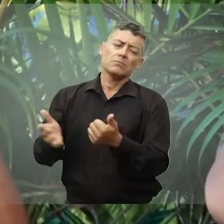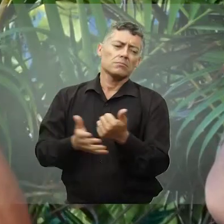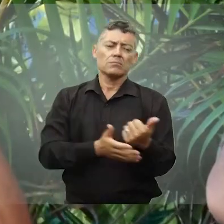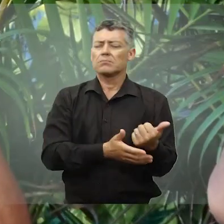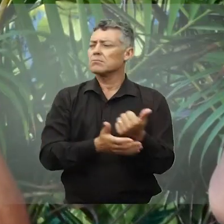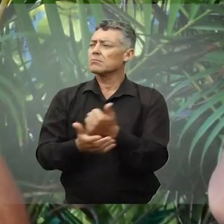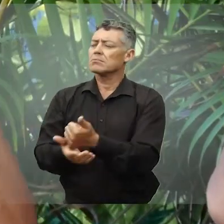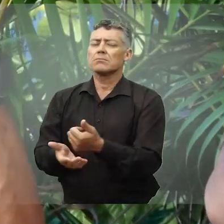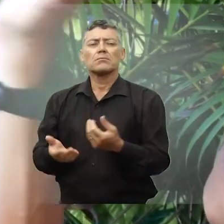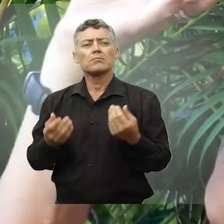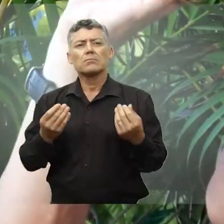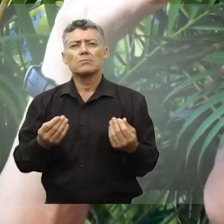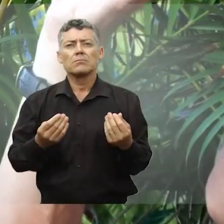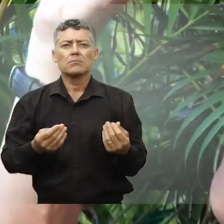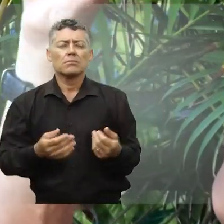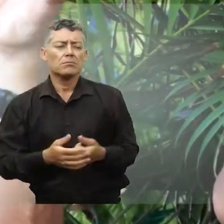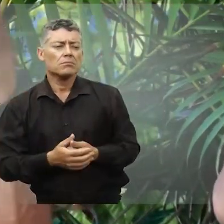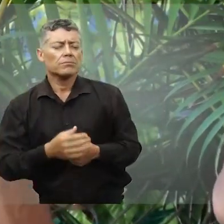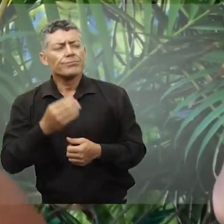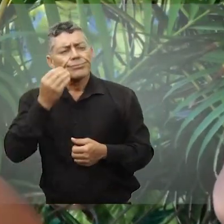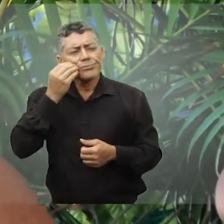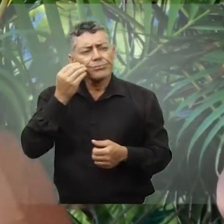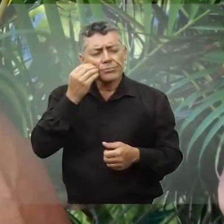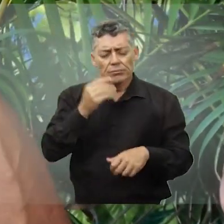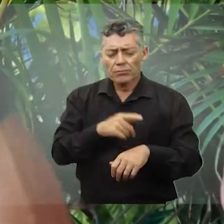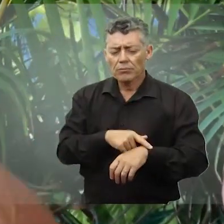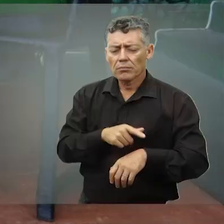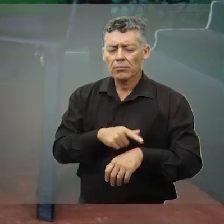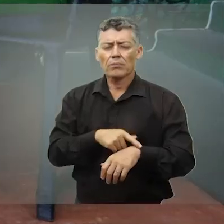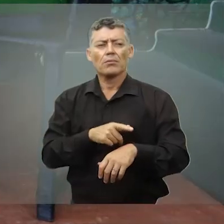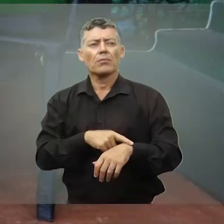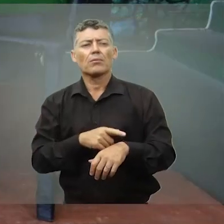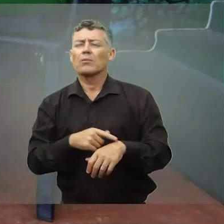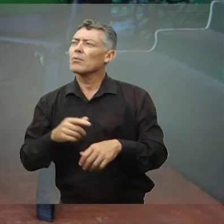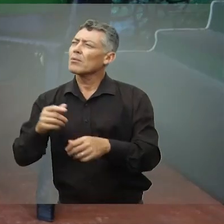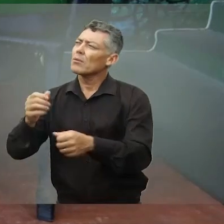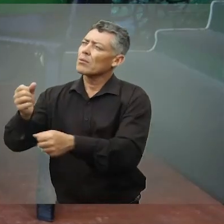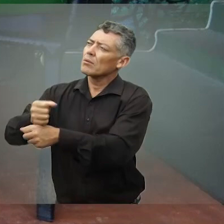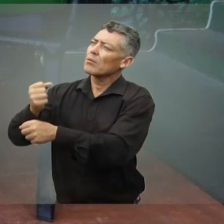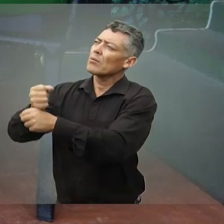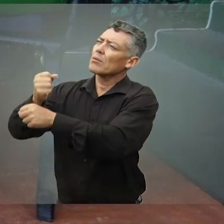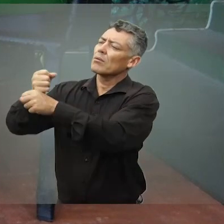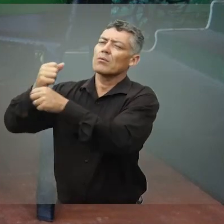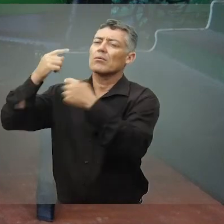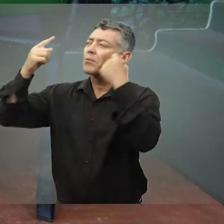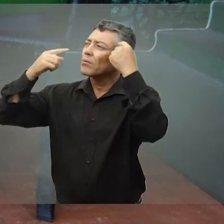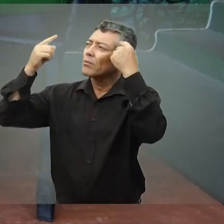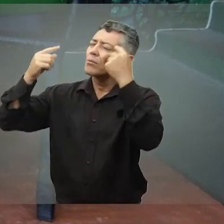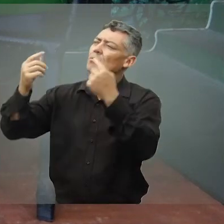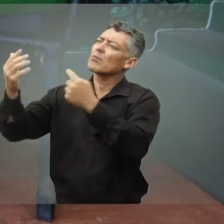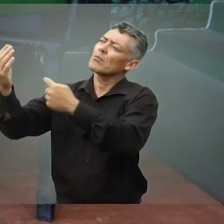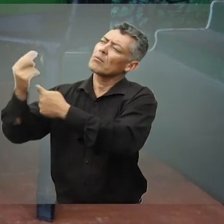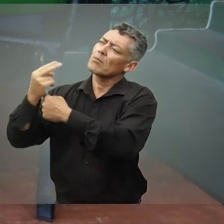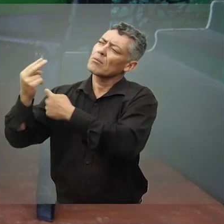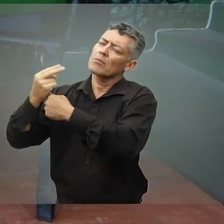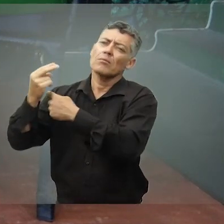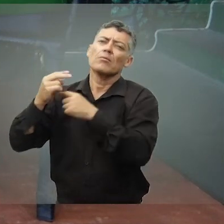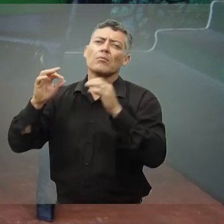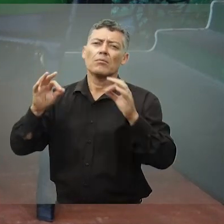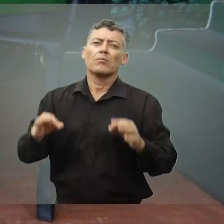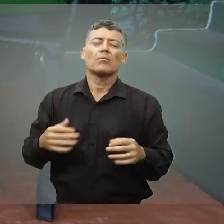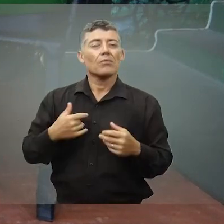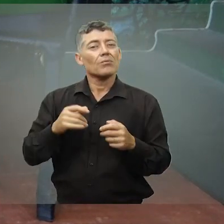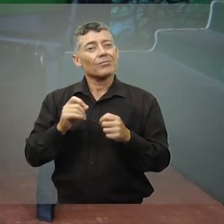como assim? Aí eu fui lá para ver no horário do que ele tava montando, fiquei louco, falei, velho, vai dar muito certo. E eu